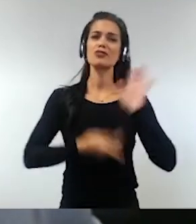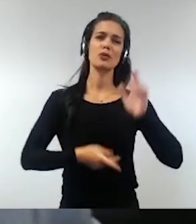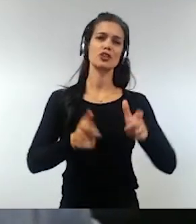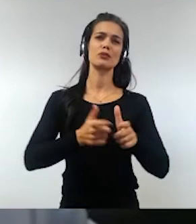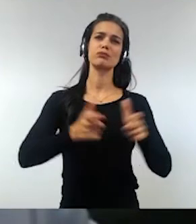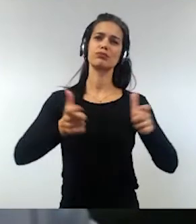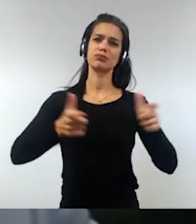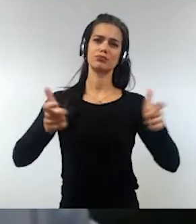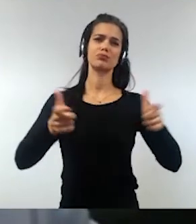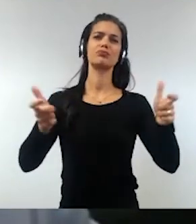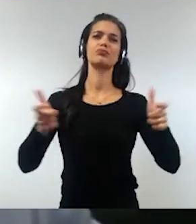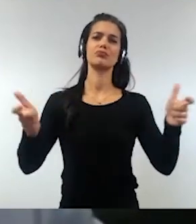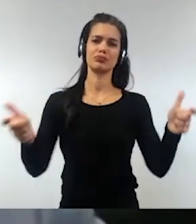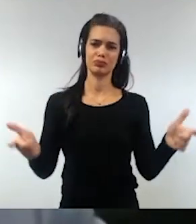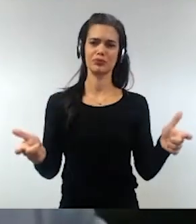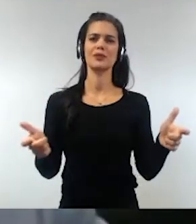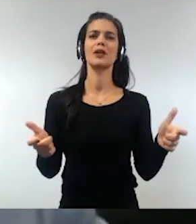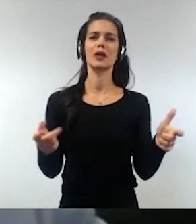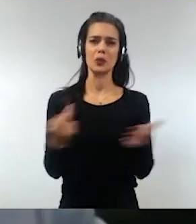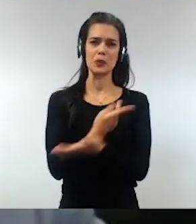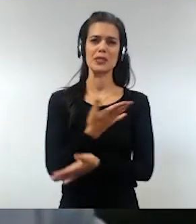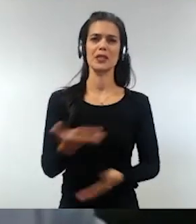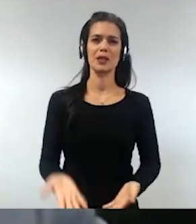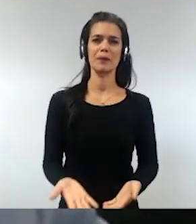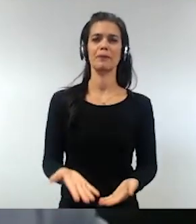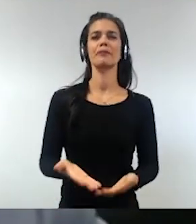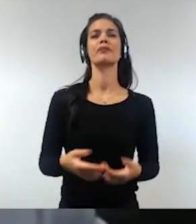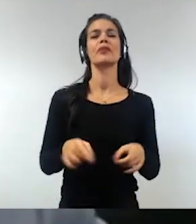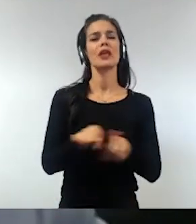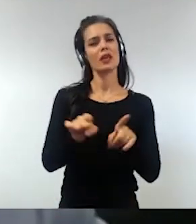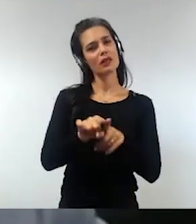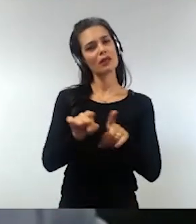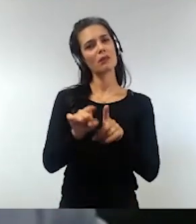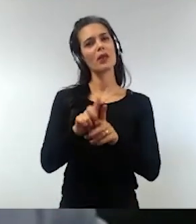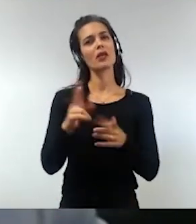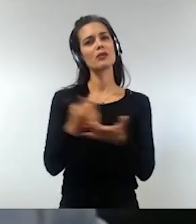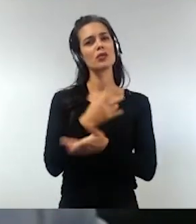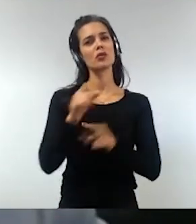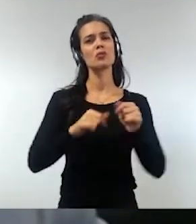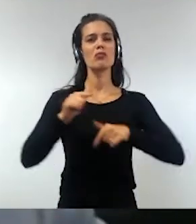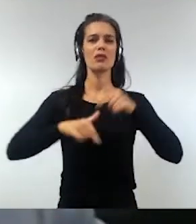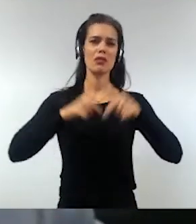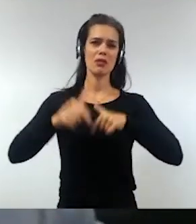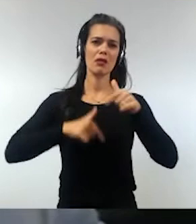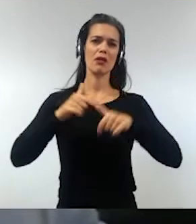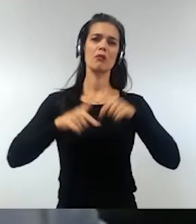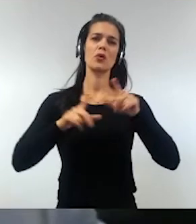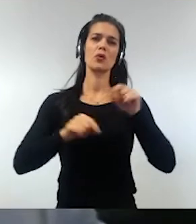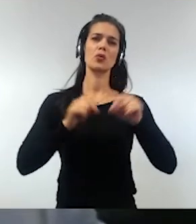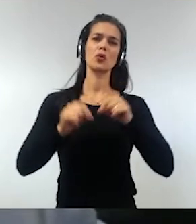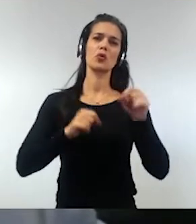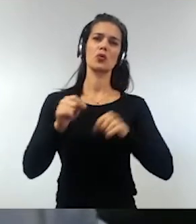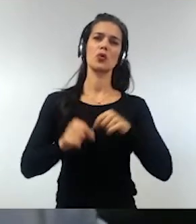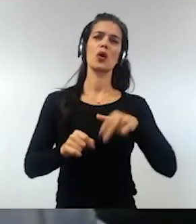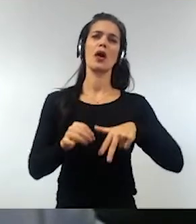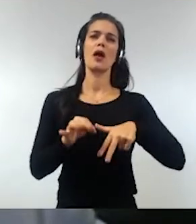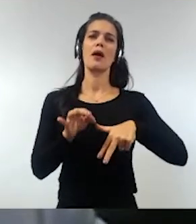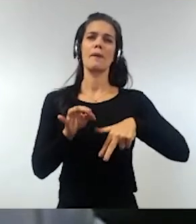essa unidade em Caruaru. E, ao lado disso, fizemos também um trabalho grande de trazer os ministros, como foi